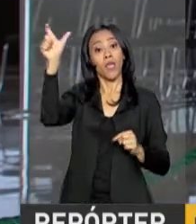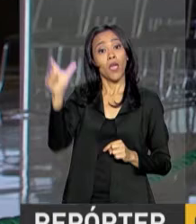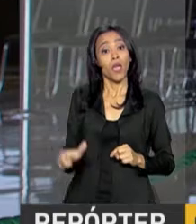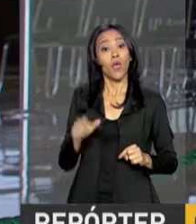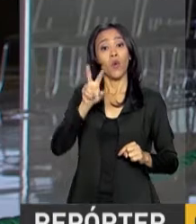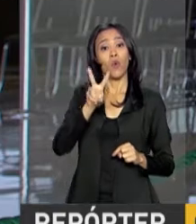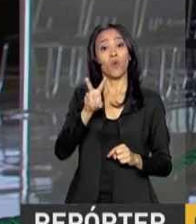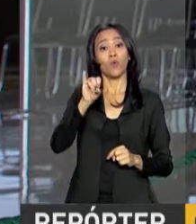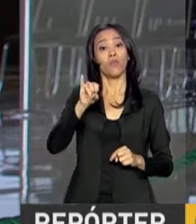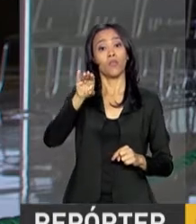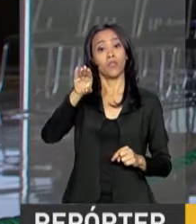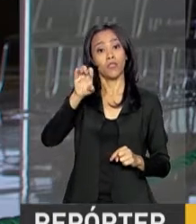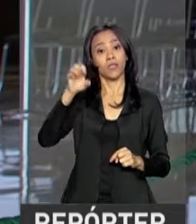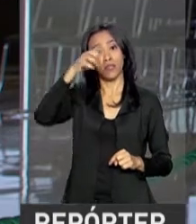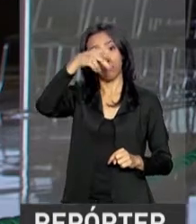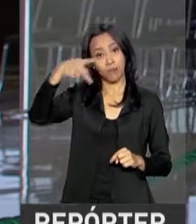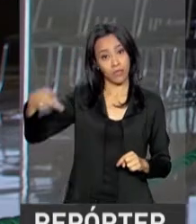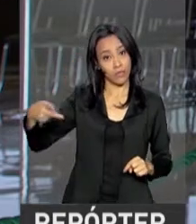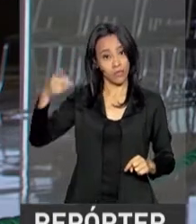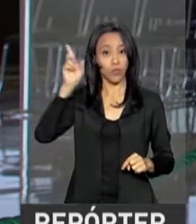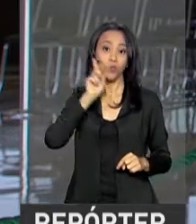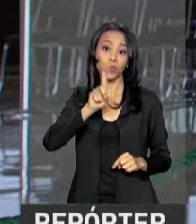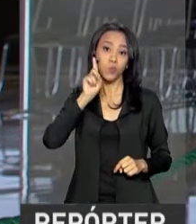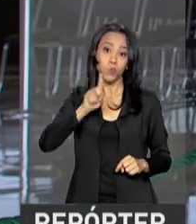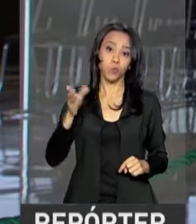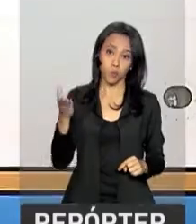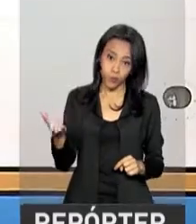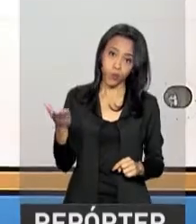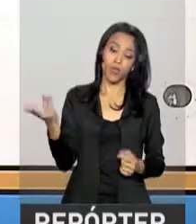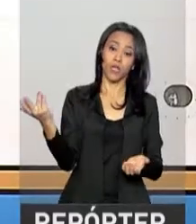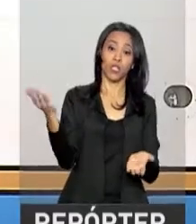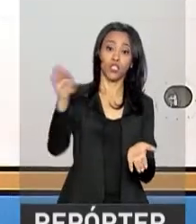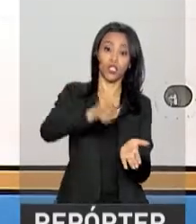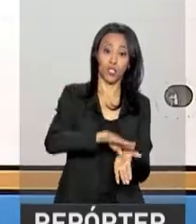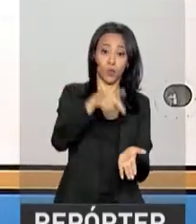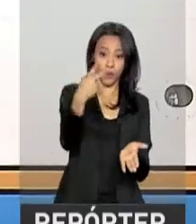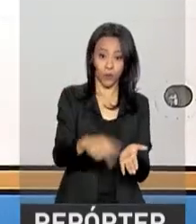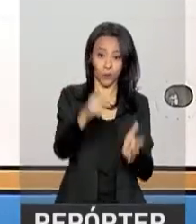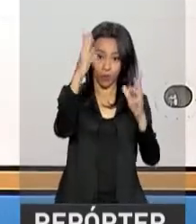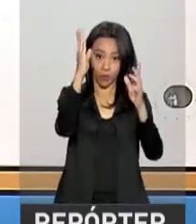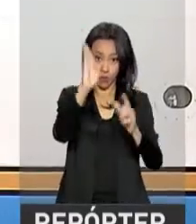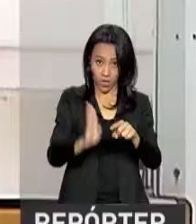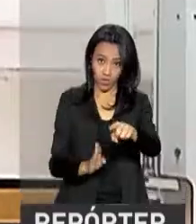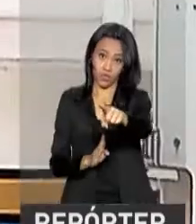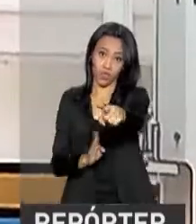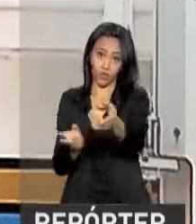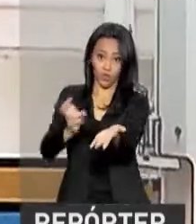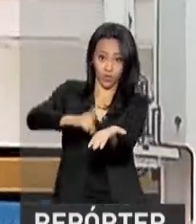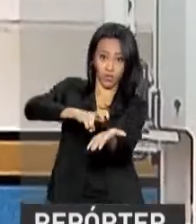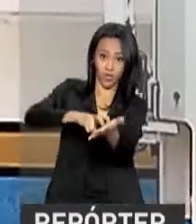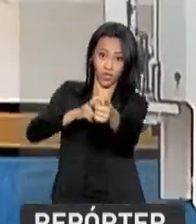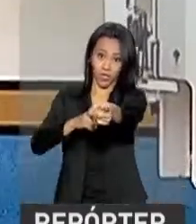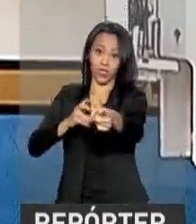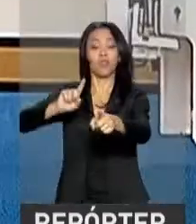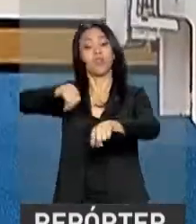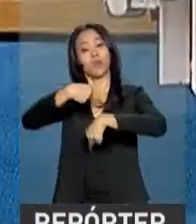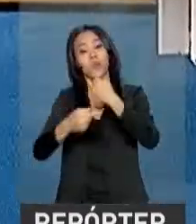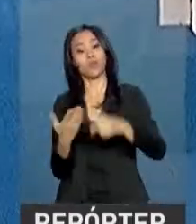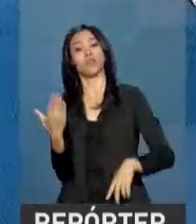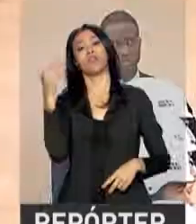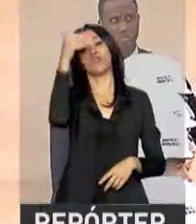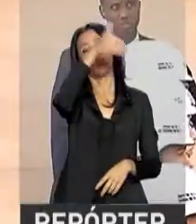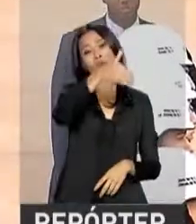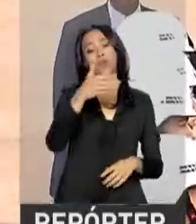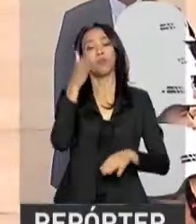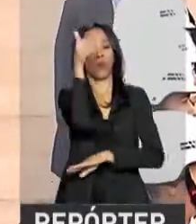mike pence ele embarcou no início da manhã na base aérea de brasília chegou ao brasil logo no início da manhã de lá ele seguiu para um hotel para descansar